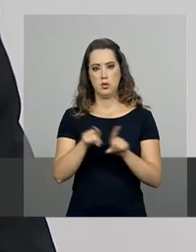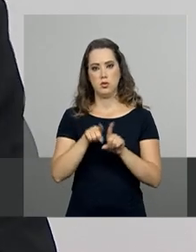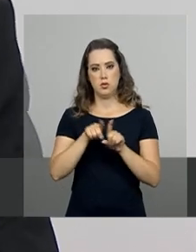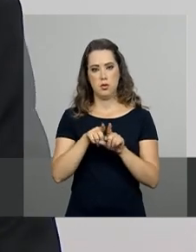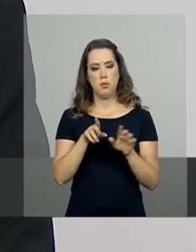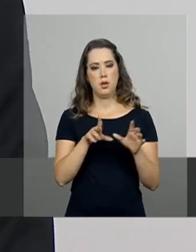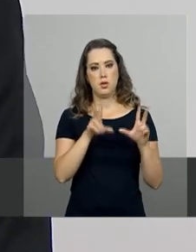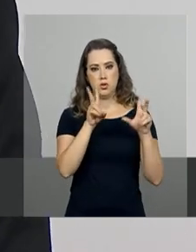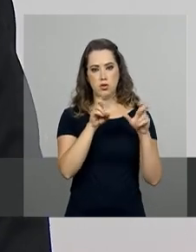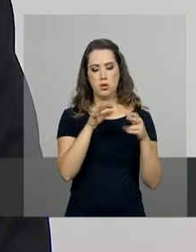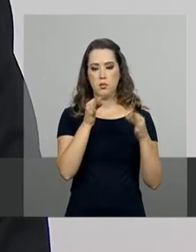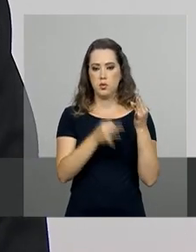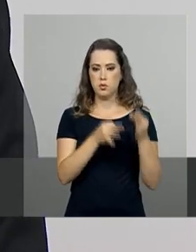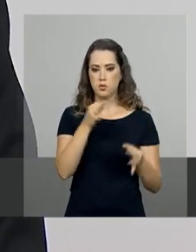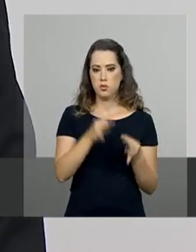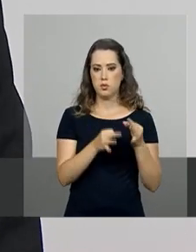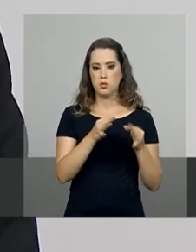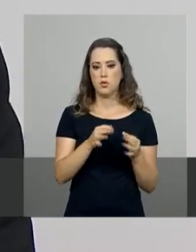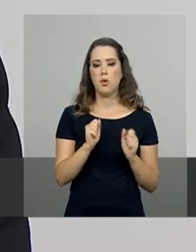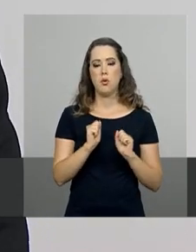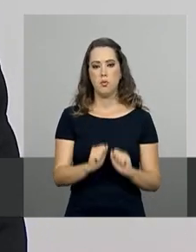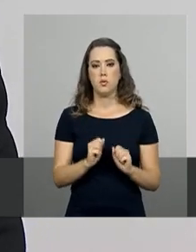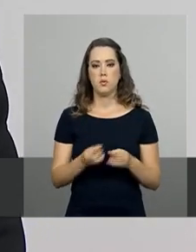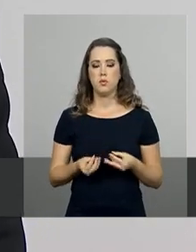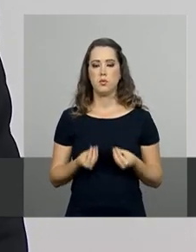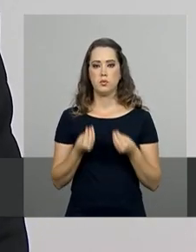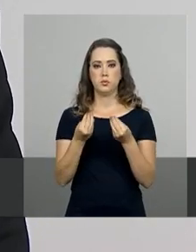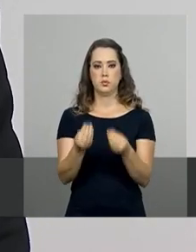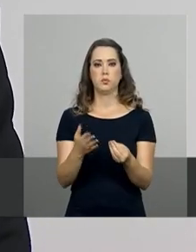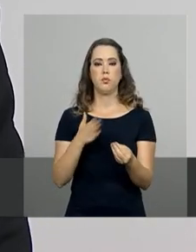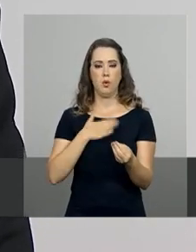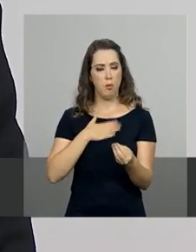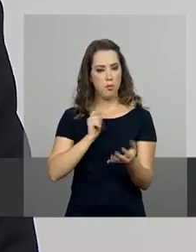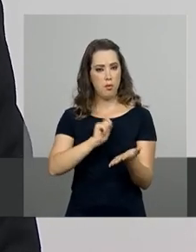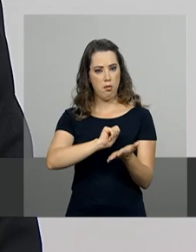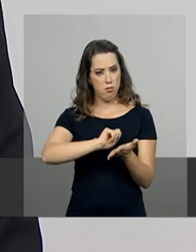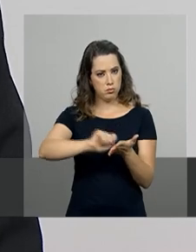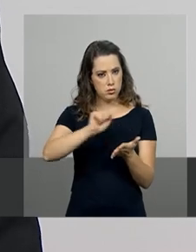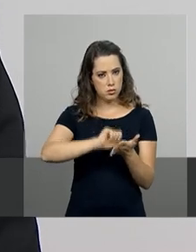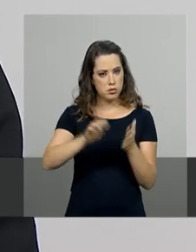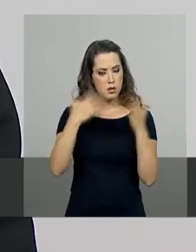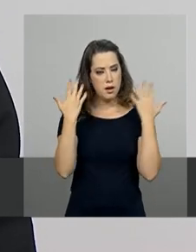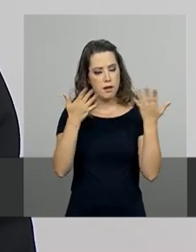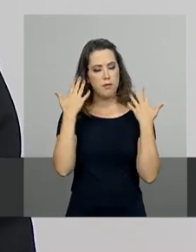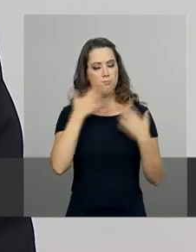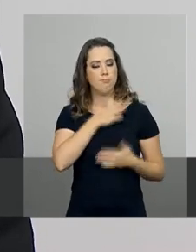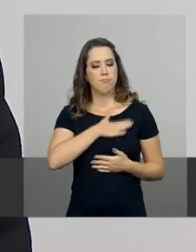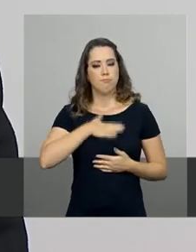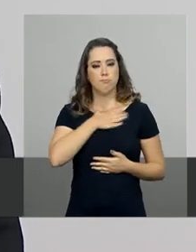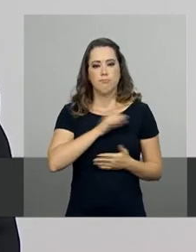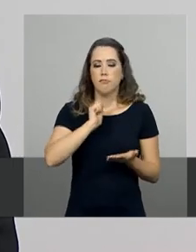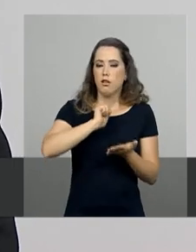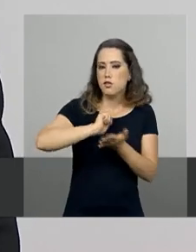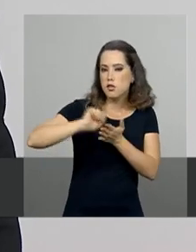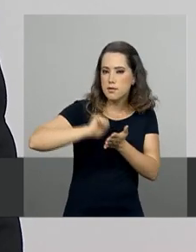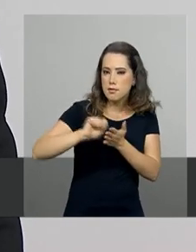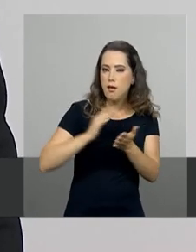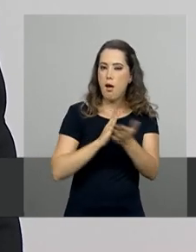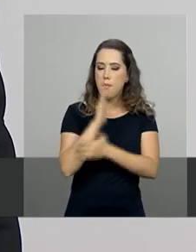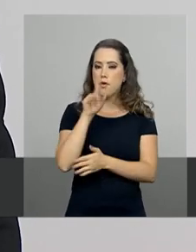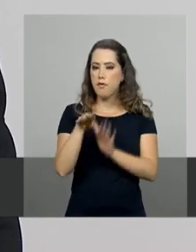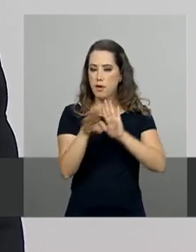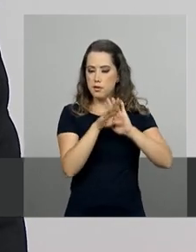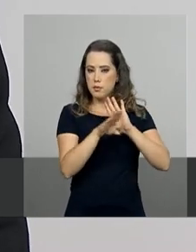de ter deixado para a minha interinidade a alegria eo prazer de sancionar este